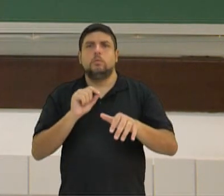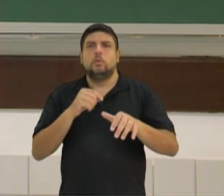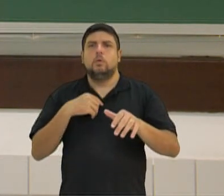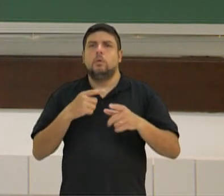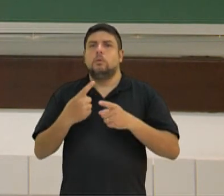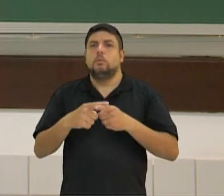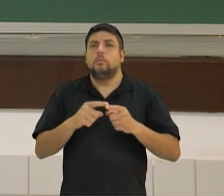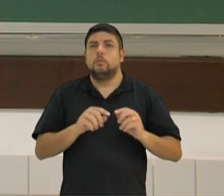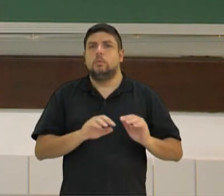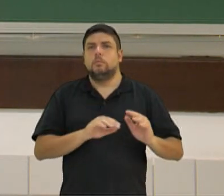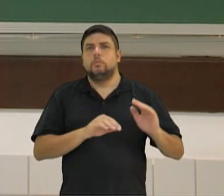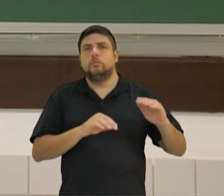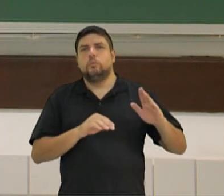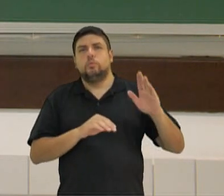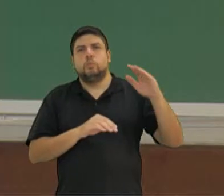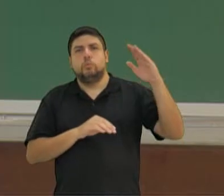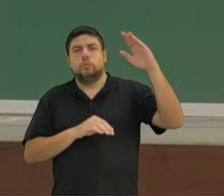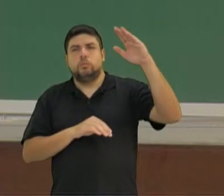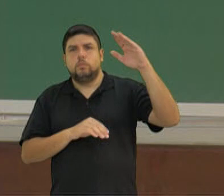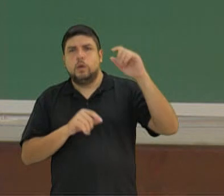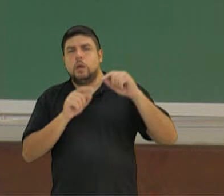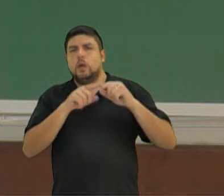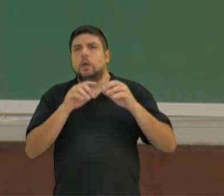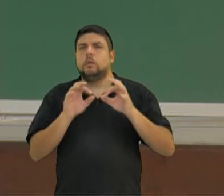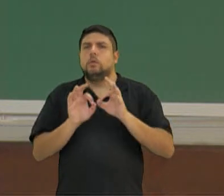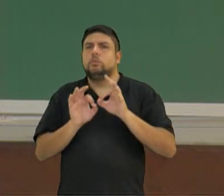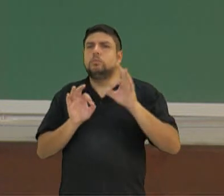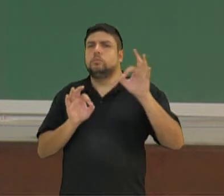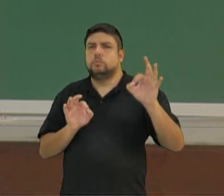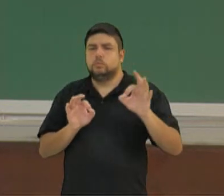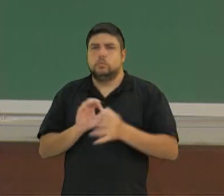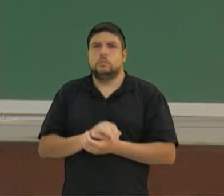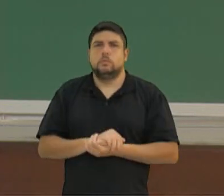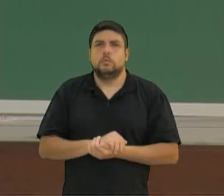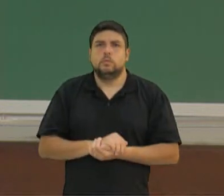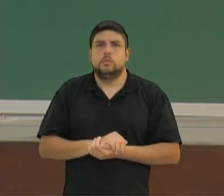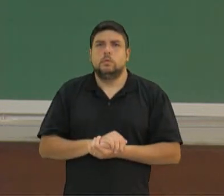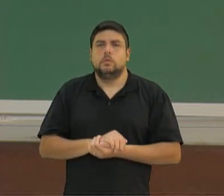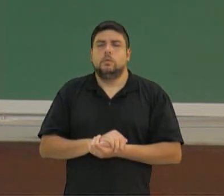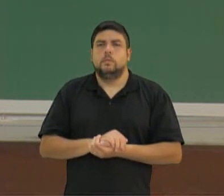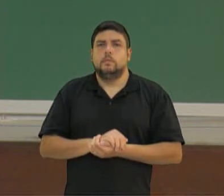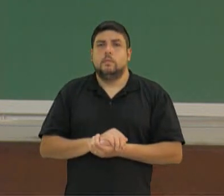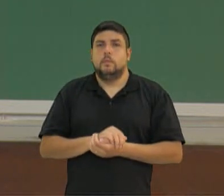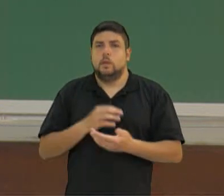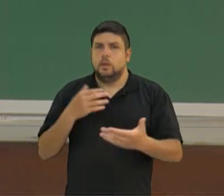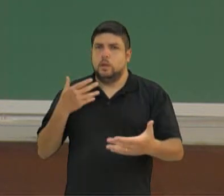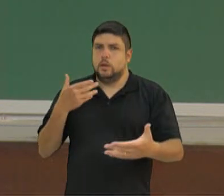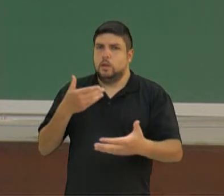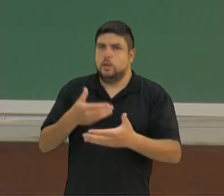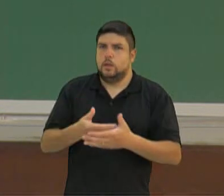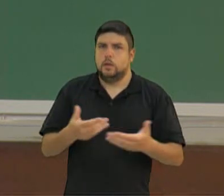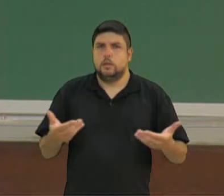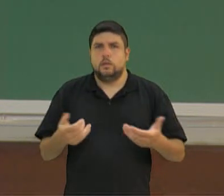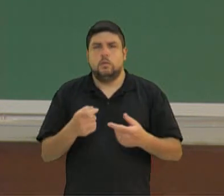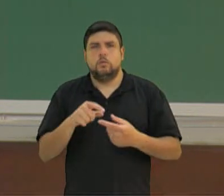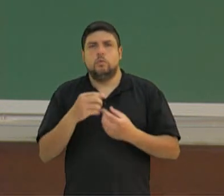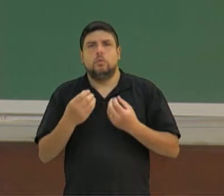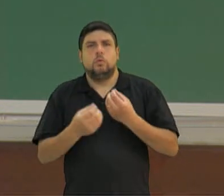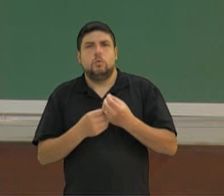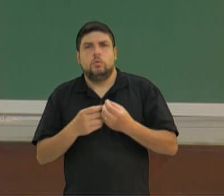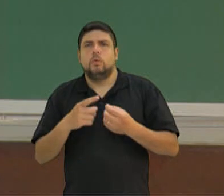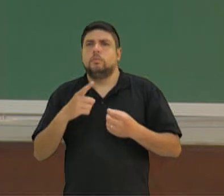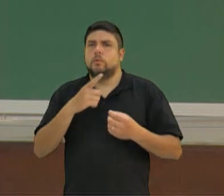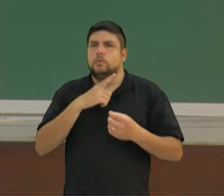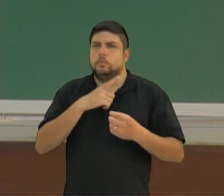alto, porque ficava numa região mais afastada. Então, é preservado ainda como as